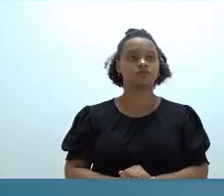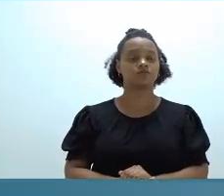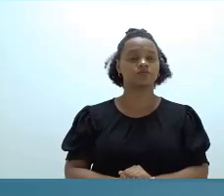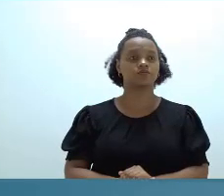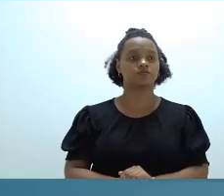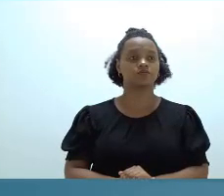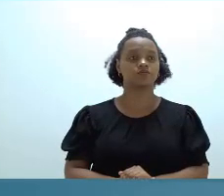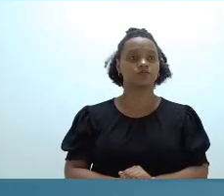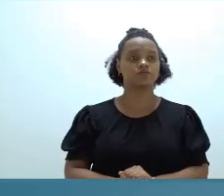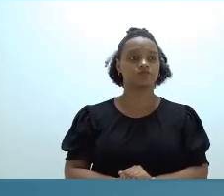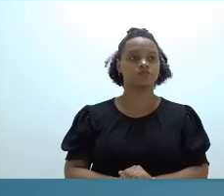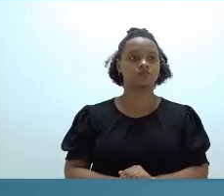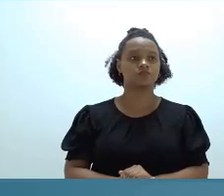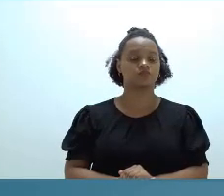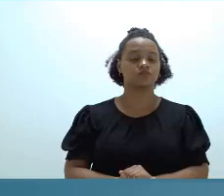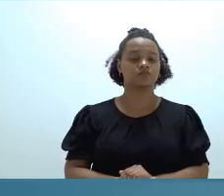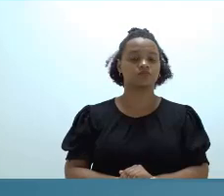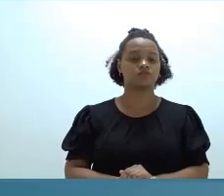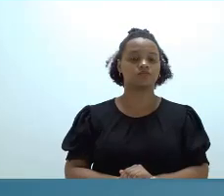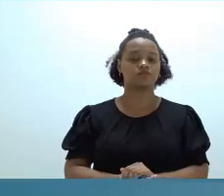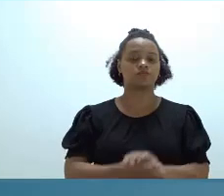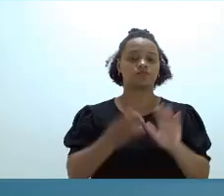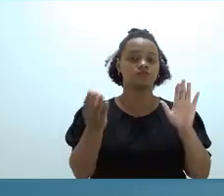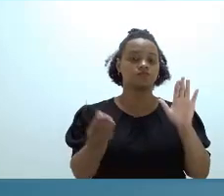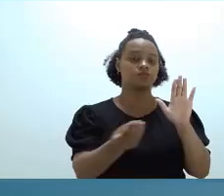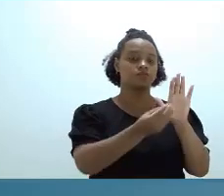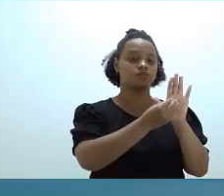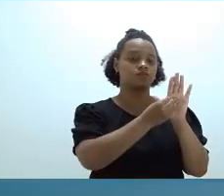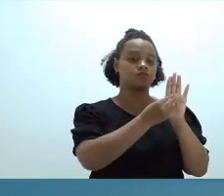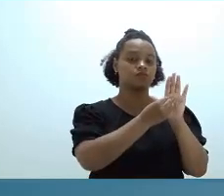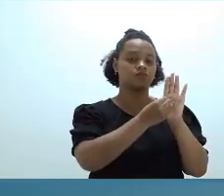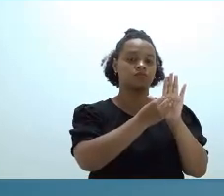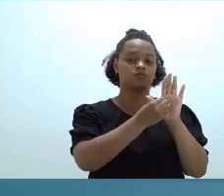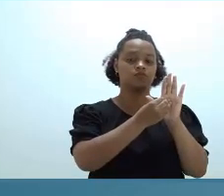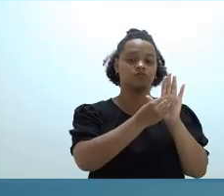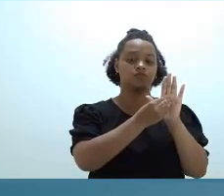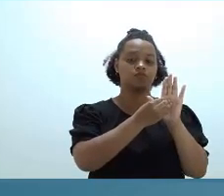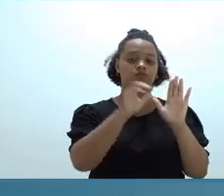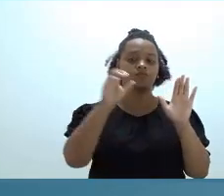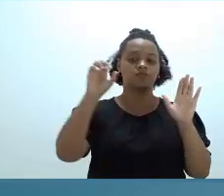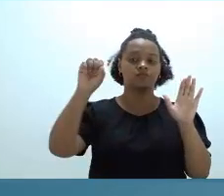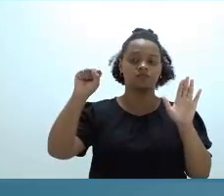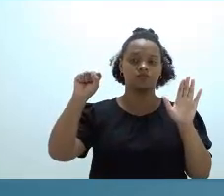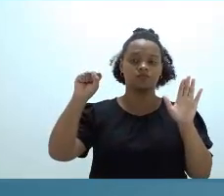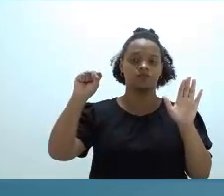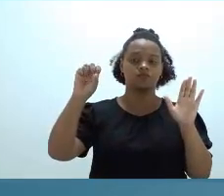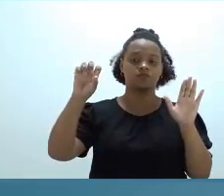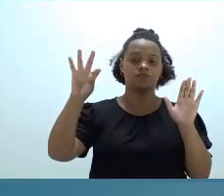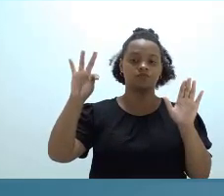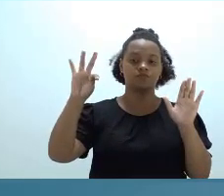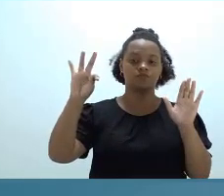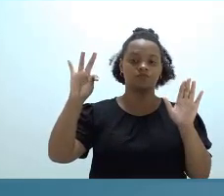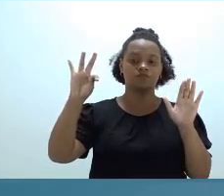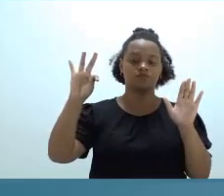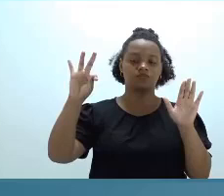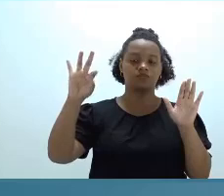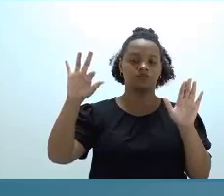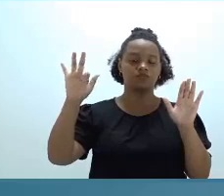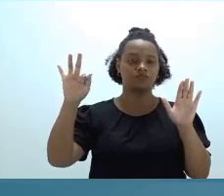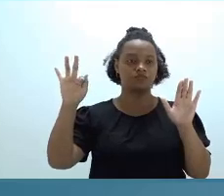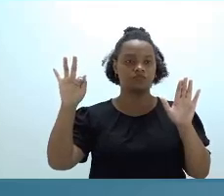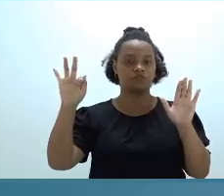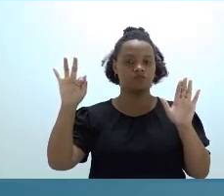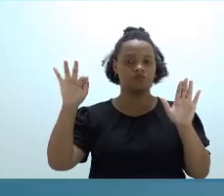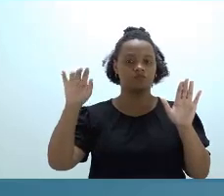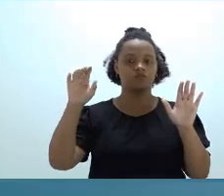citei um precedente do SPJ, que o colega José Alberto rebateu, mas esse